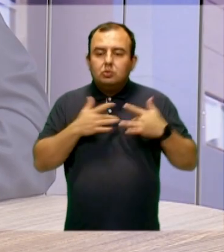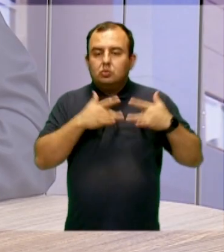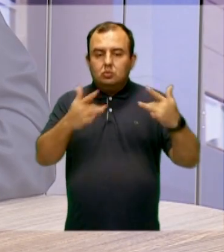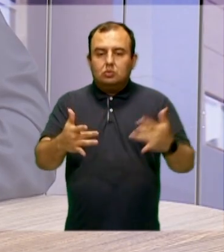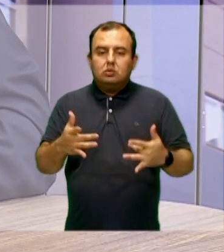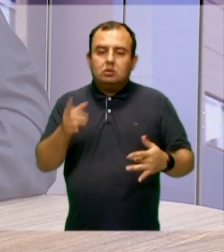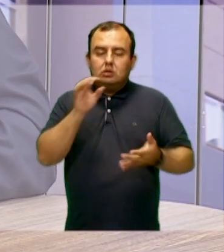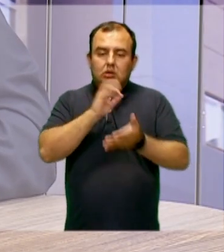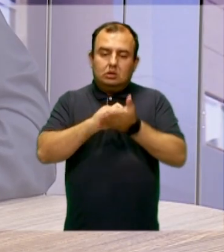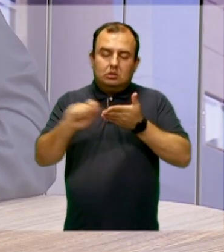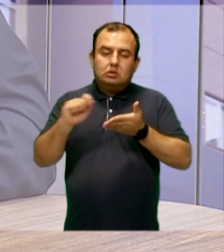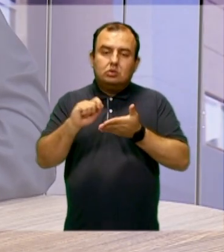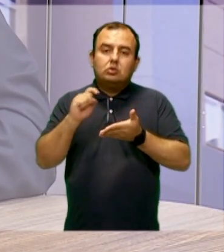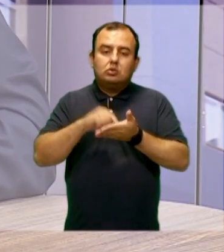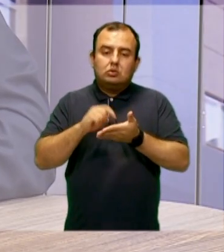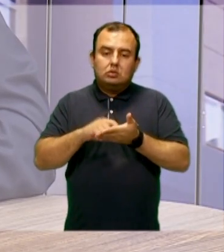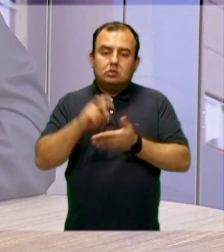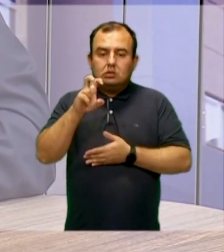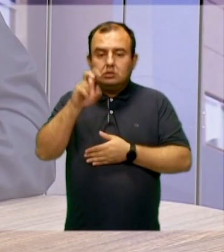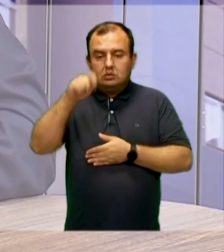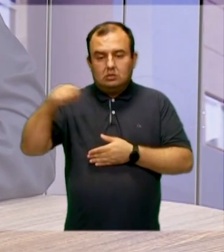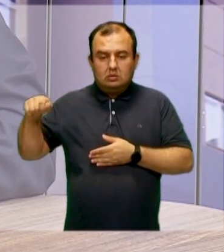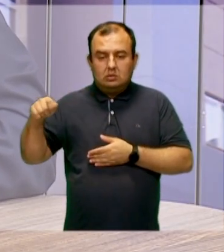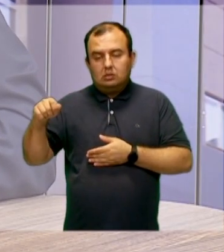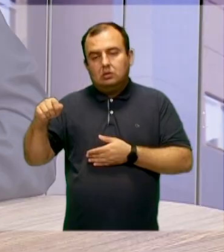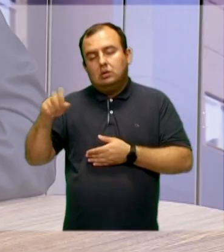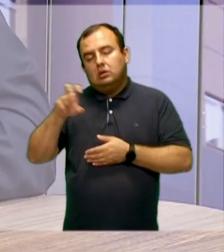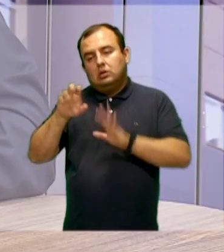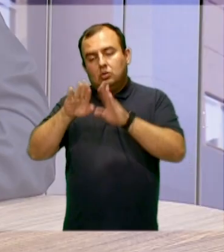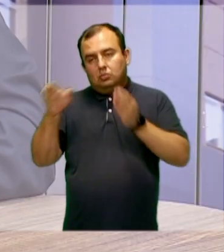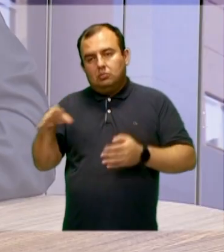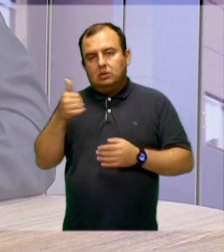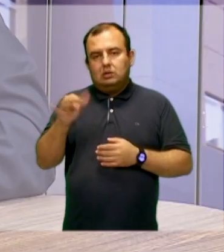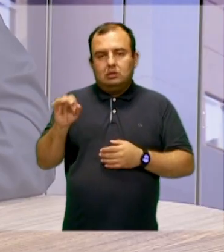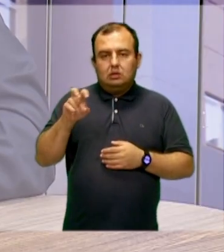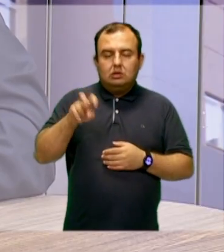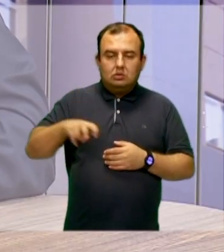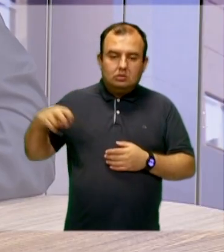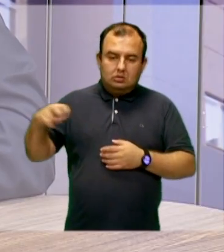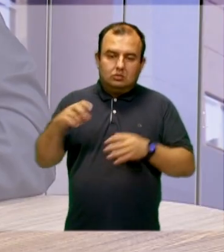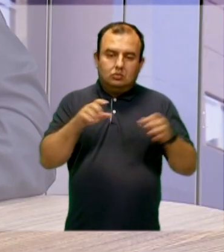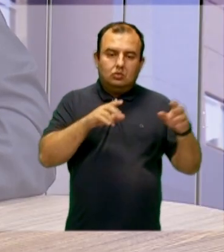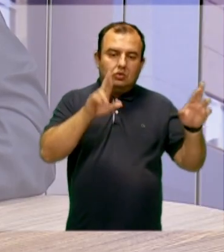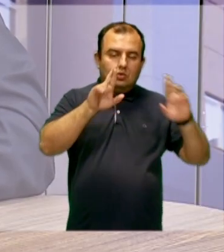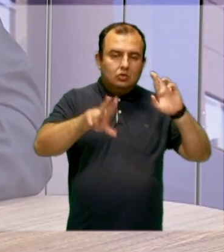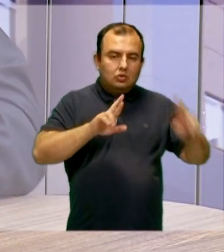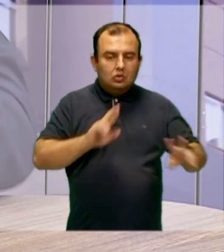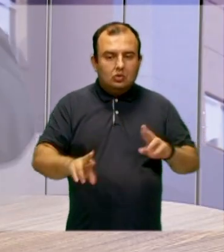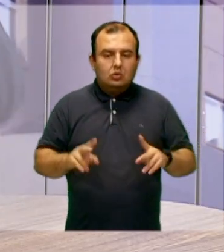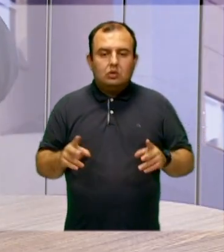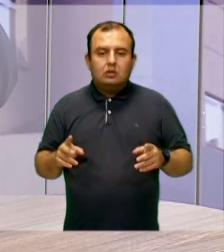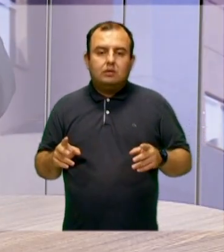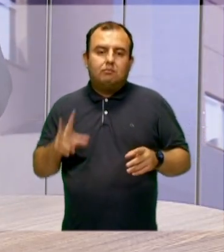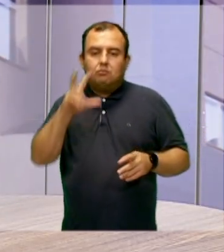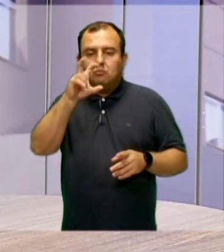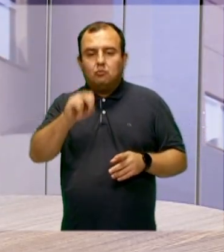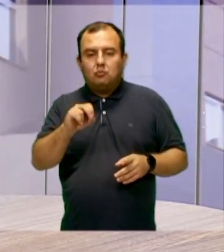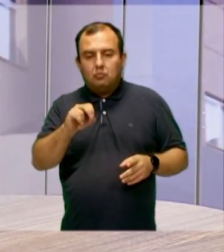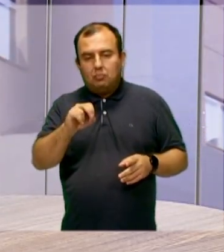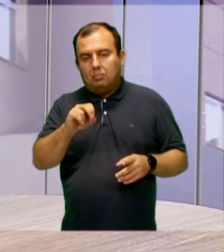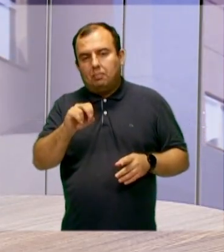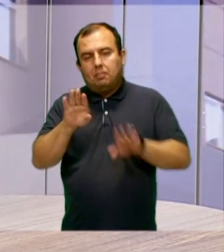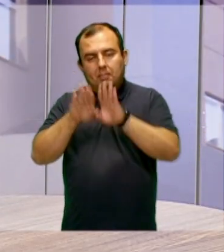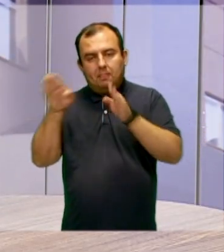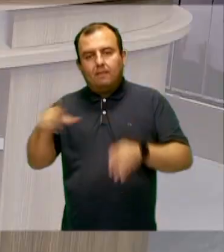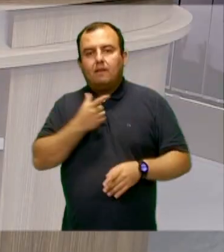está descrito lá. São 5 mesas, 10 cadeiras, 10 mesas, 5... A gente fez lotes variados, para não fazer 50 mesas e 200